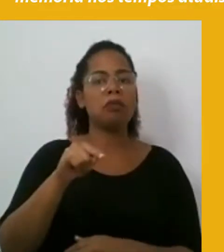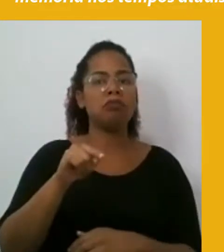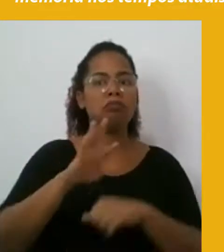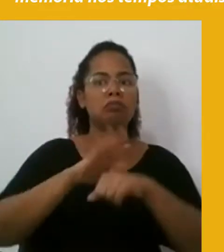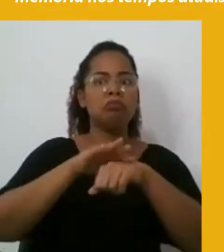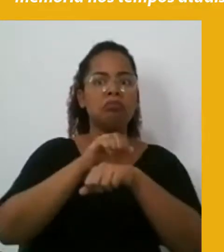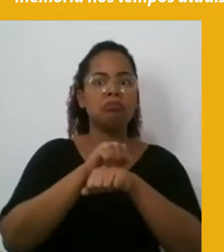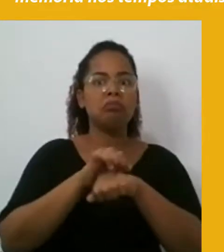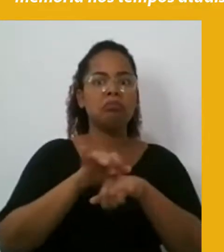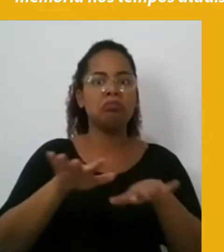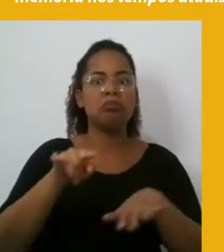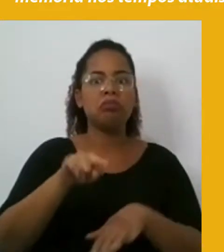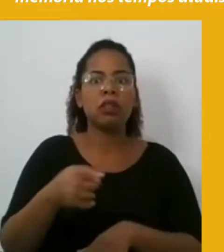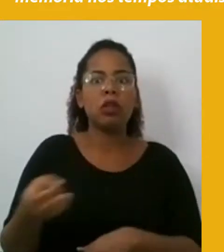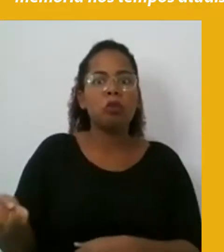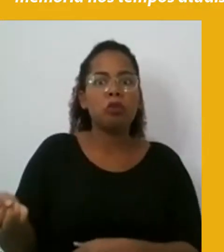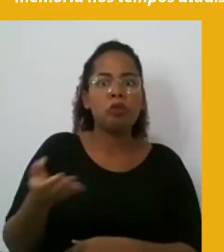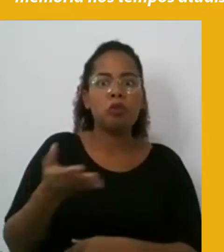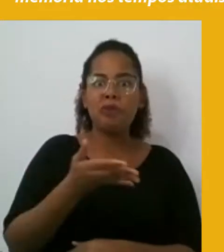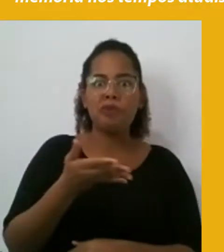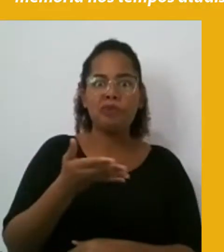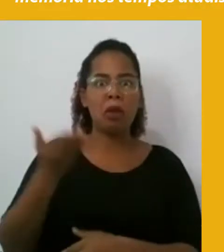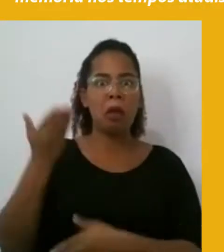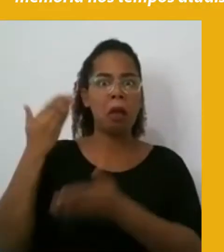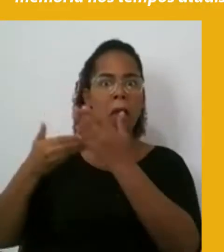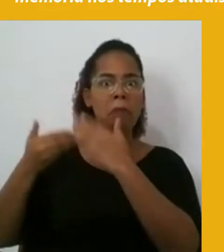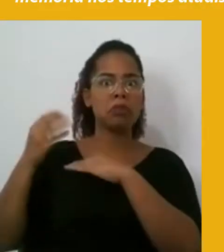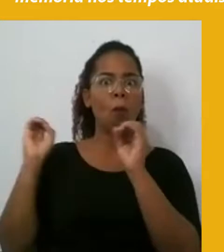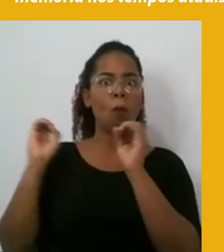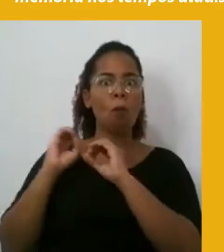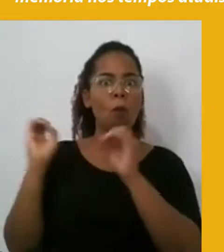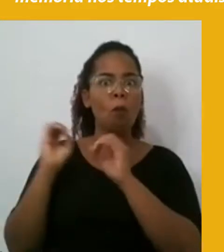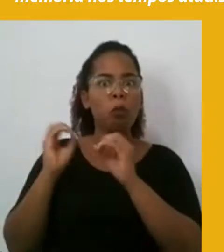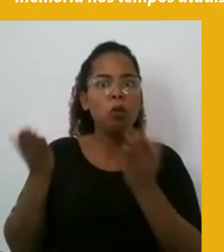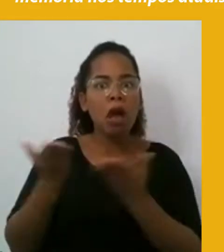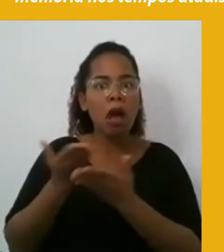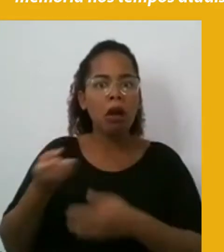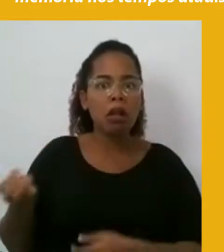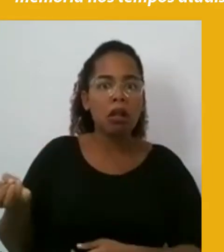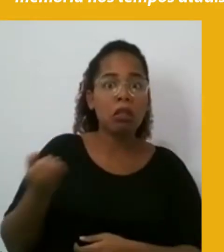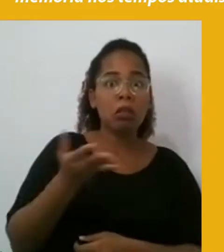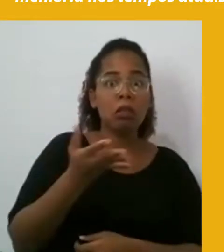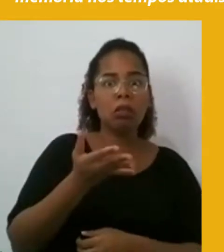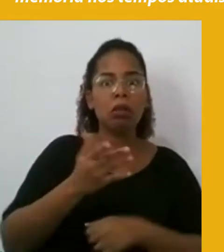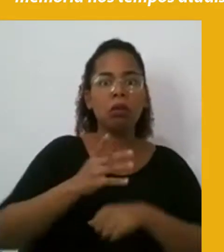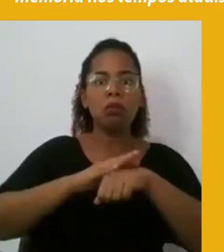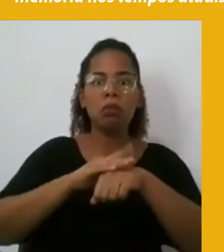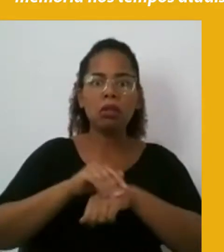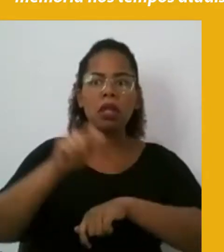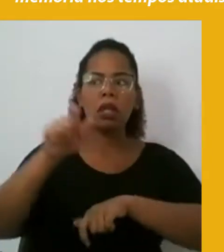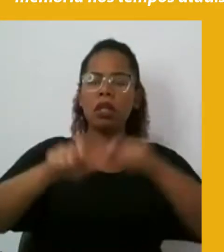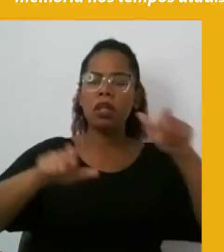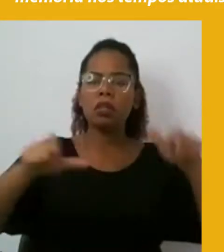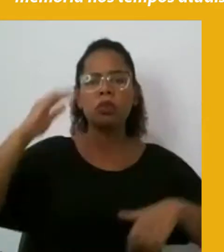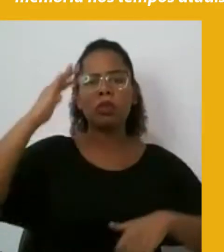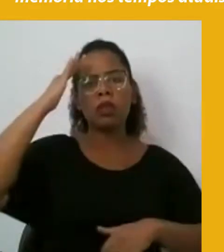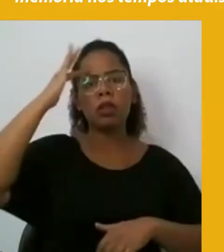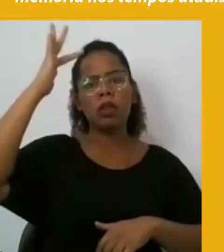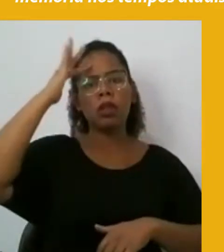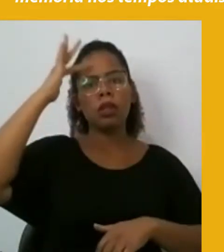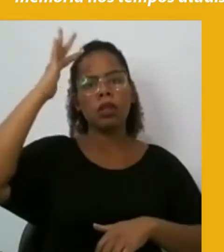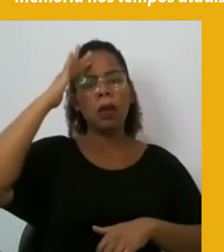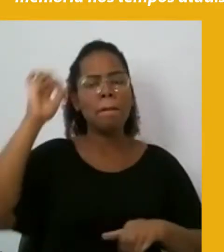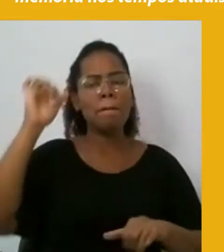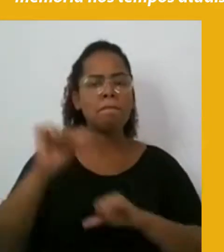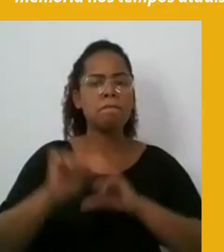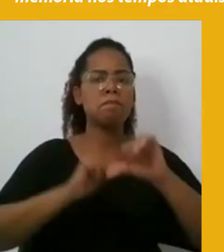ser novidade, ela vai produzir novos efeitos, ela vai trazer uma nova reflexão. Então, me interessei em entender como foi um momento